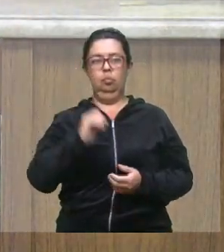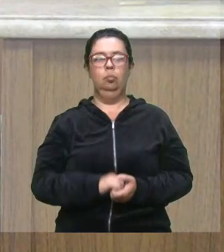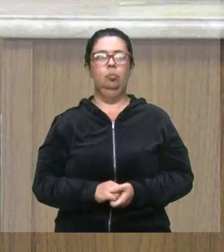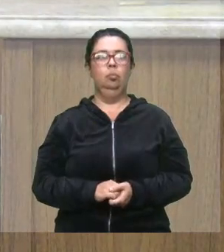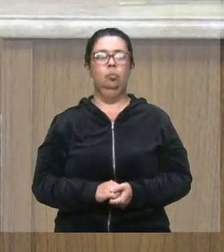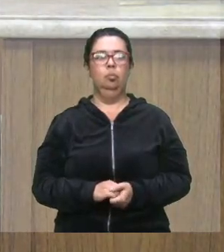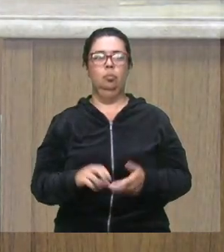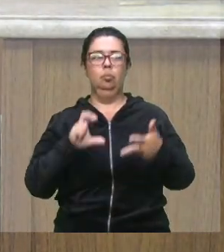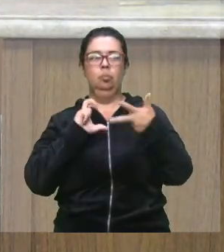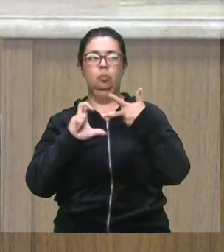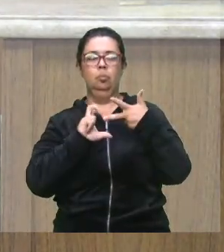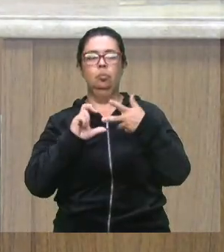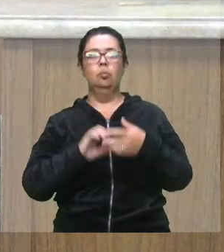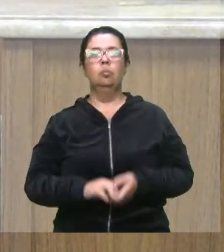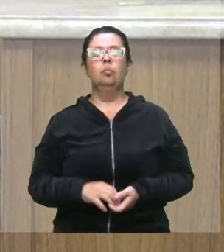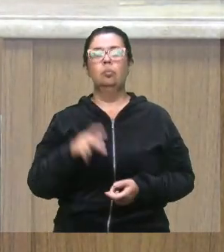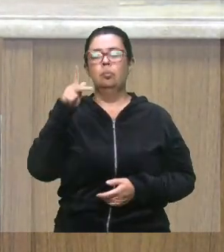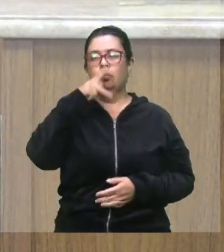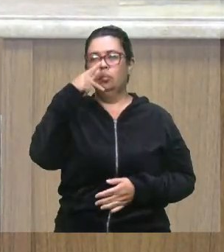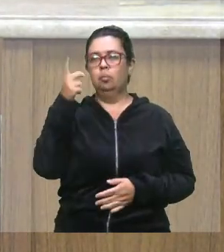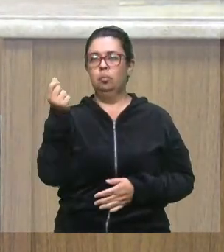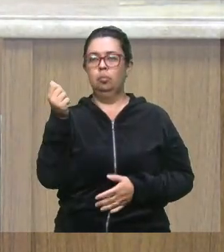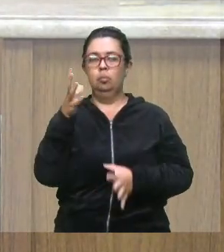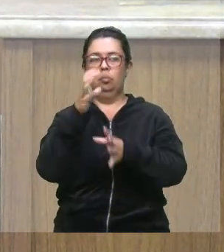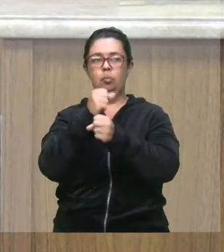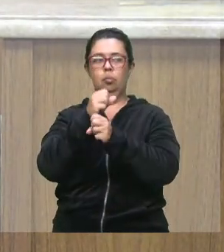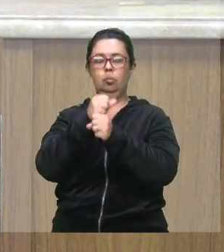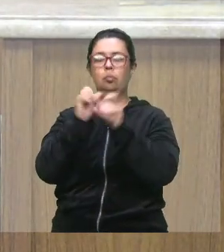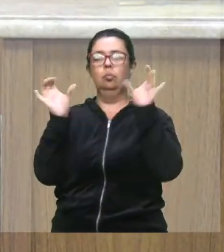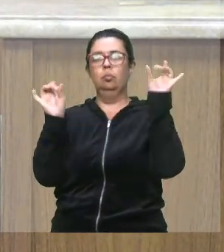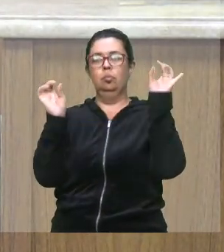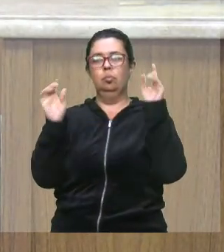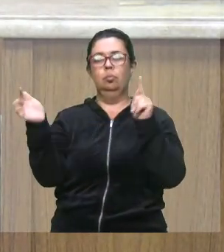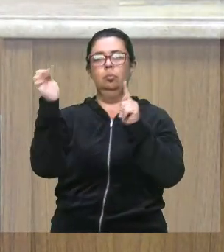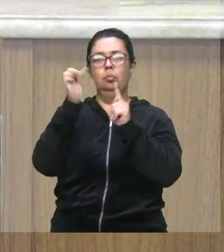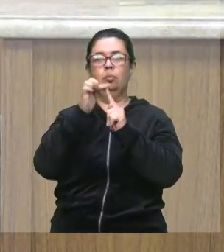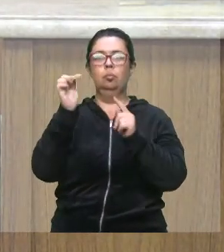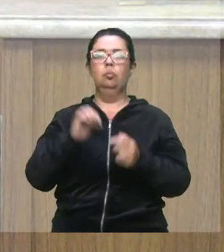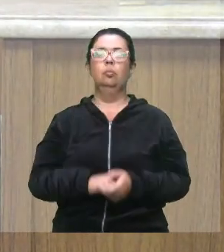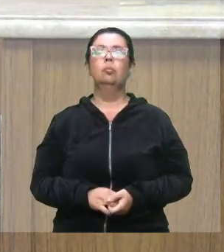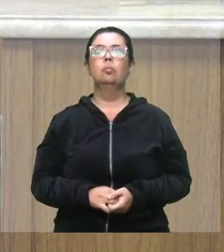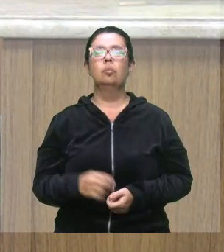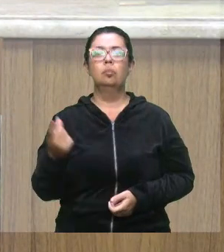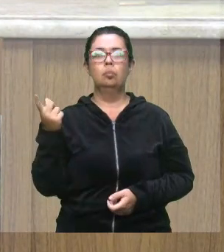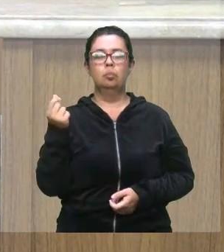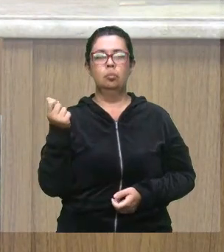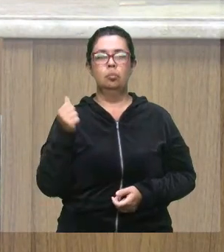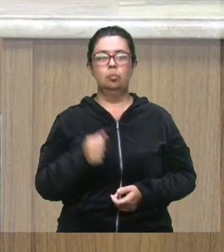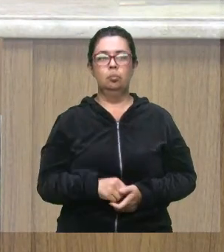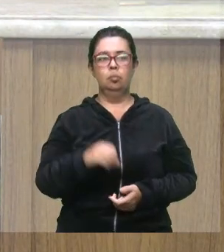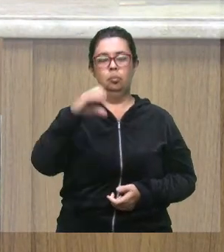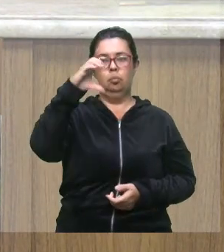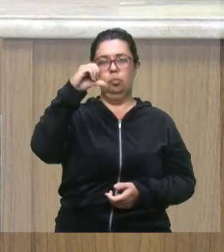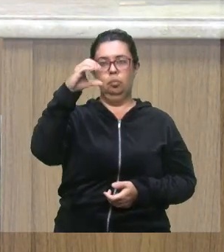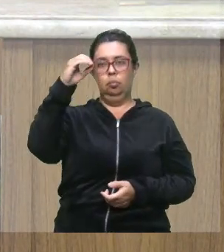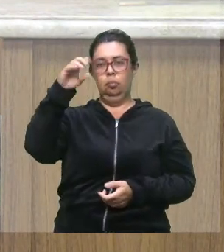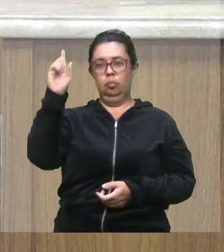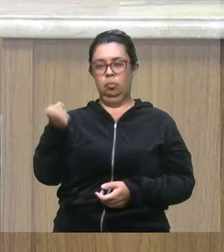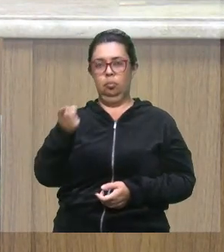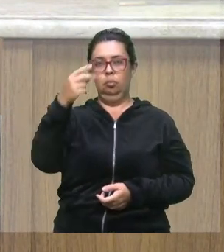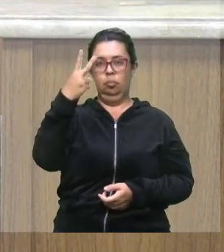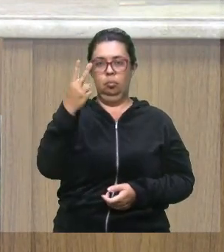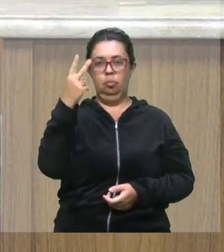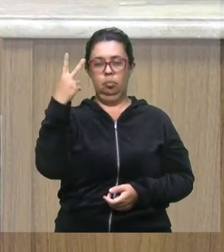9.350/2024, do Poder Executivo, dispõe sobre a abertura de crédito adicional especial para os fins que especifica, no valor de